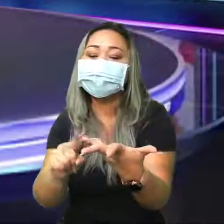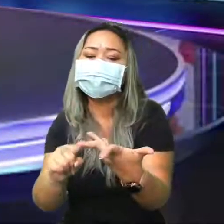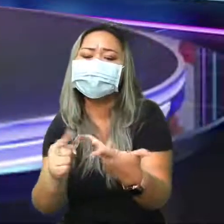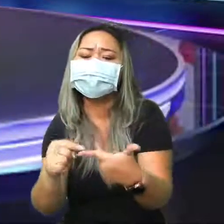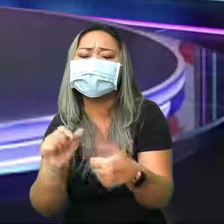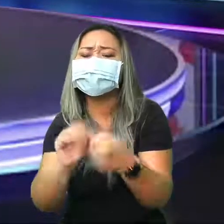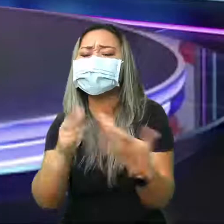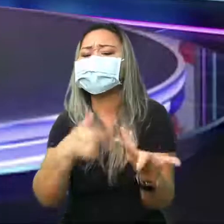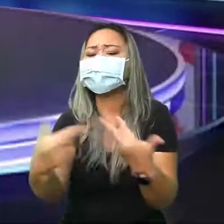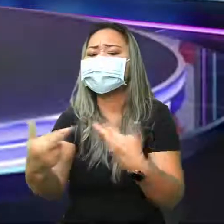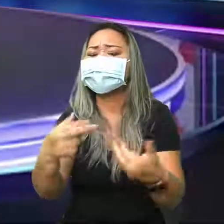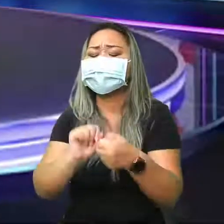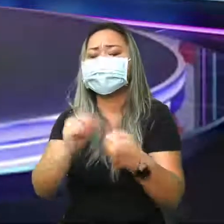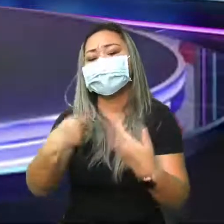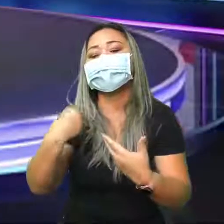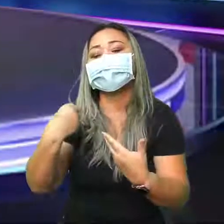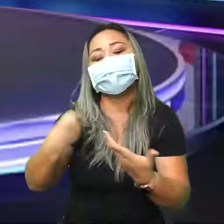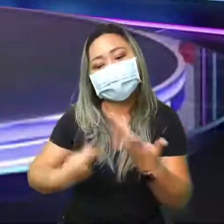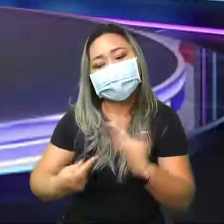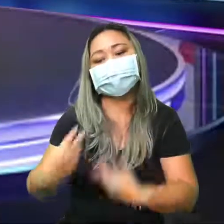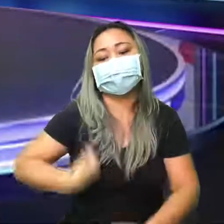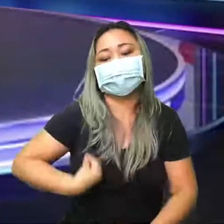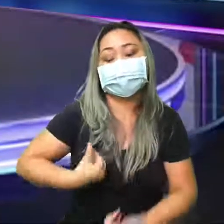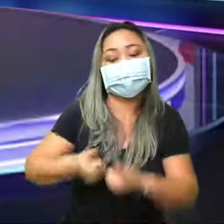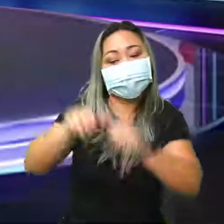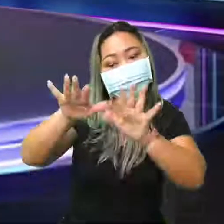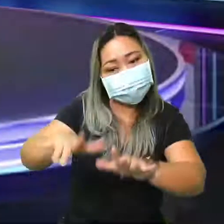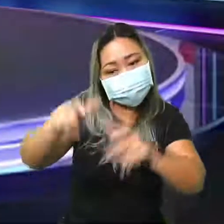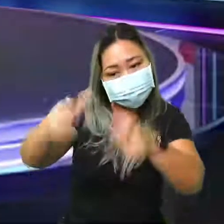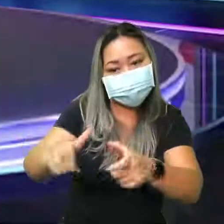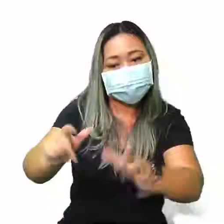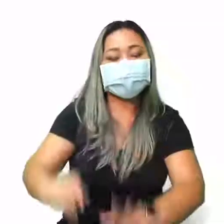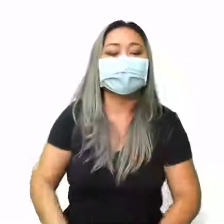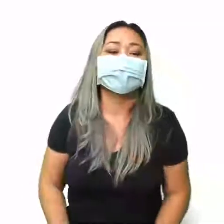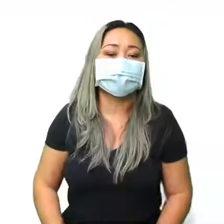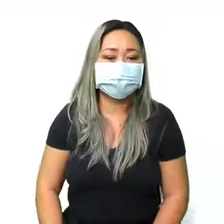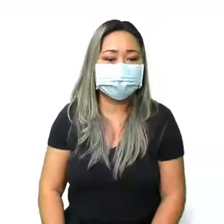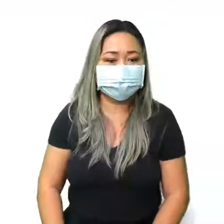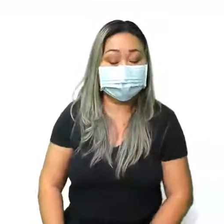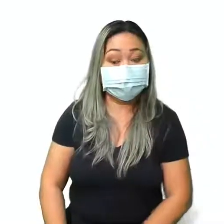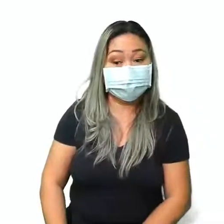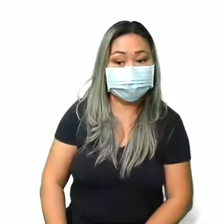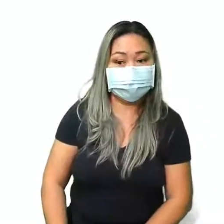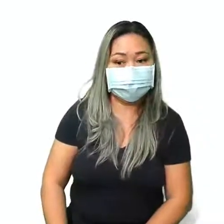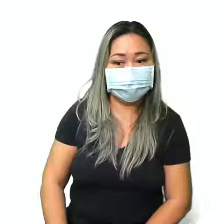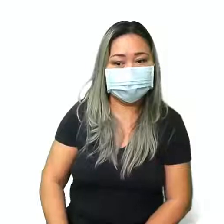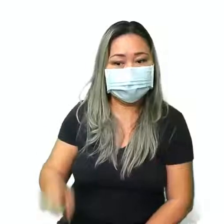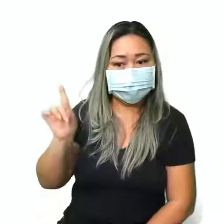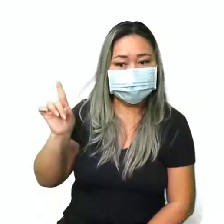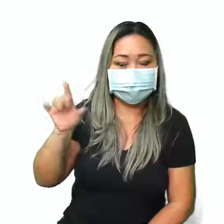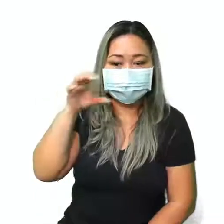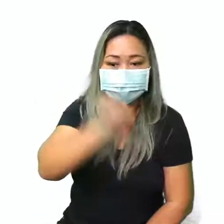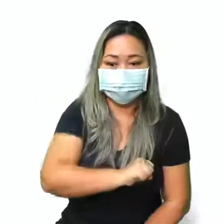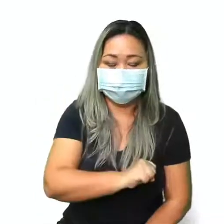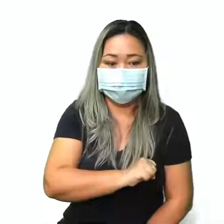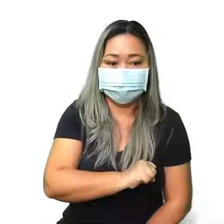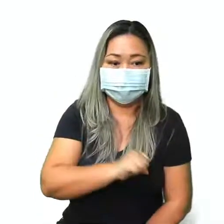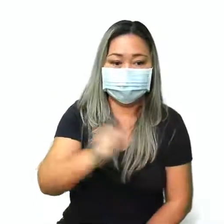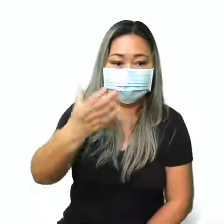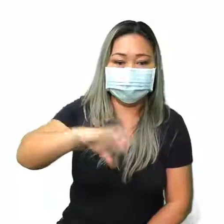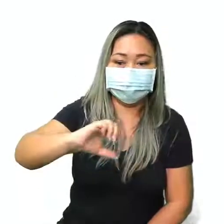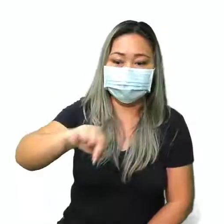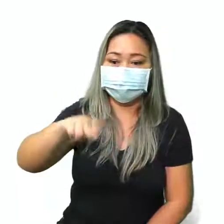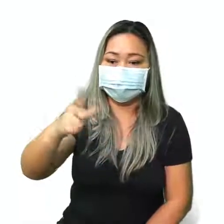de todos os recursos para ele sobreviver naquele lugar. Vamos lá para as alternativas novamente? Corri.